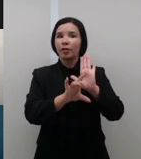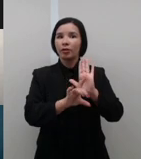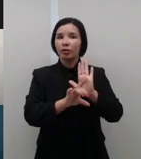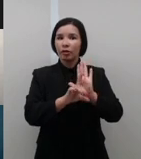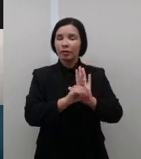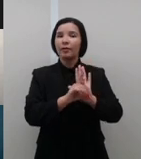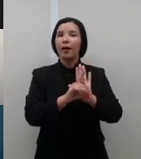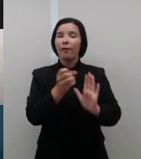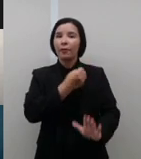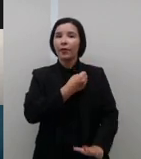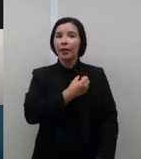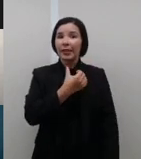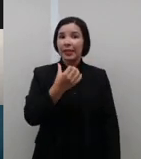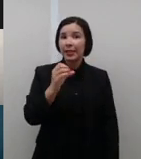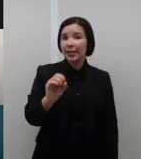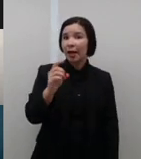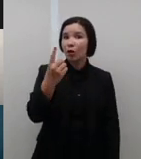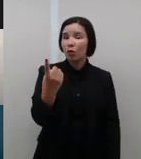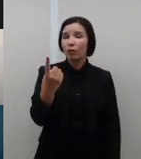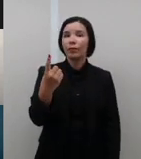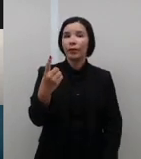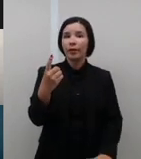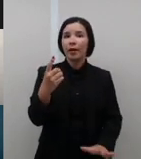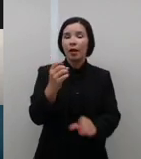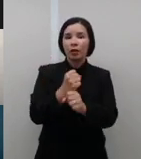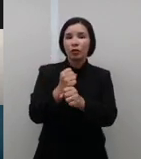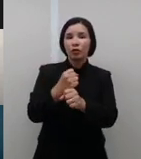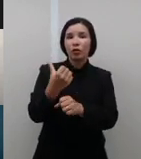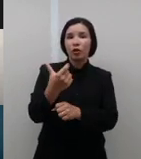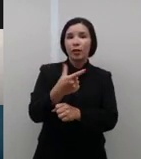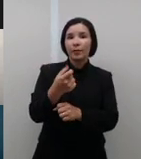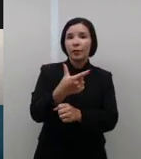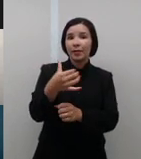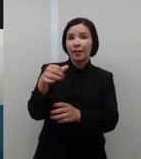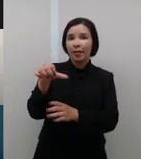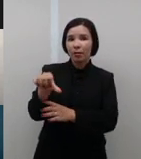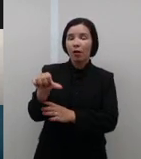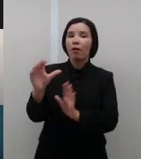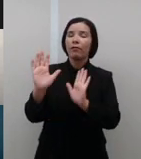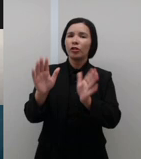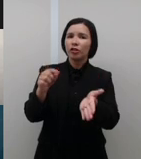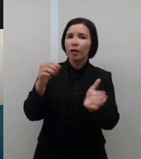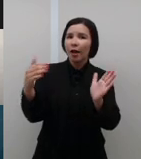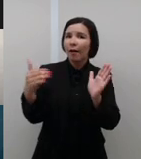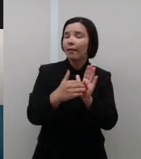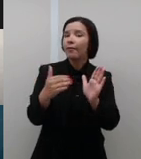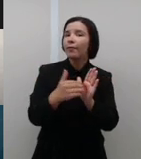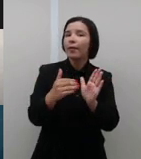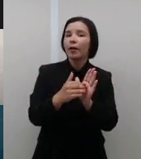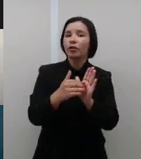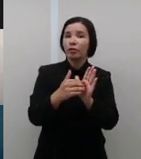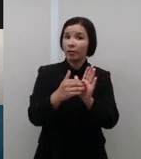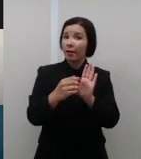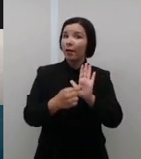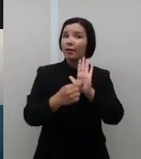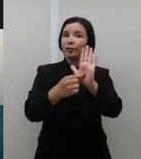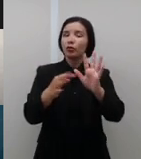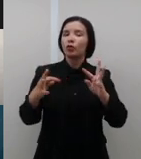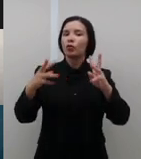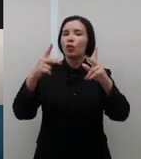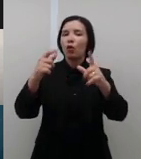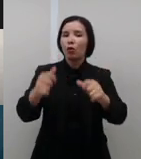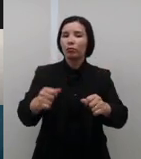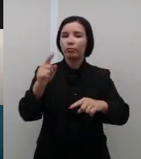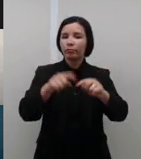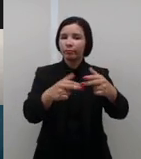01/2019, editado em 2 de setembro de 2019, o qual havia fixado o prazo final para o cômputo de todos os títulos do certame de